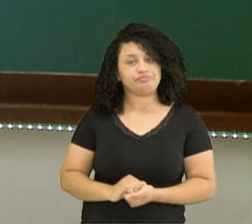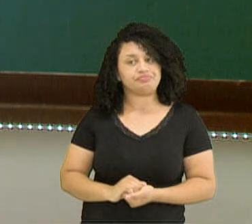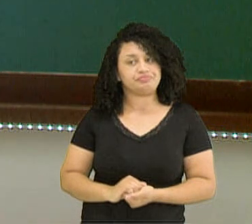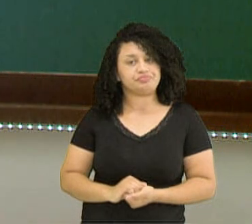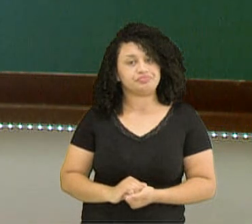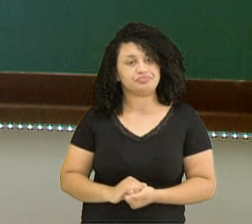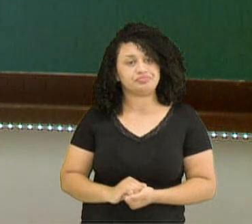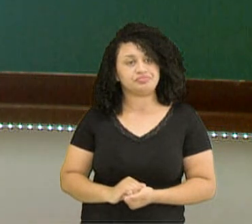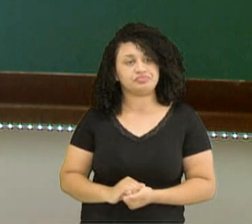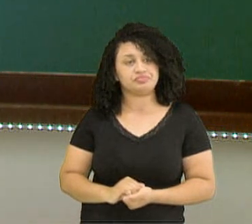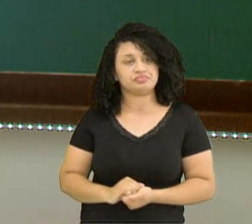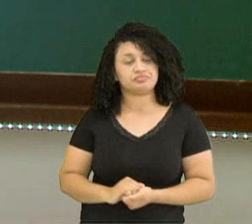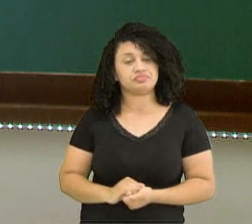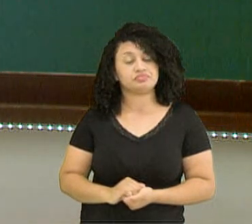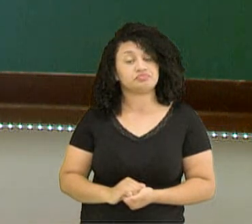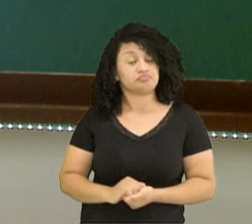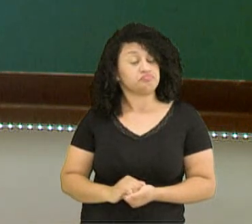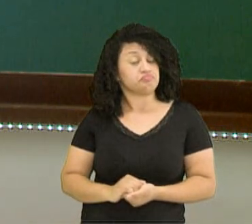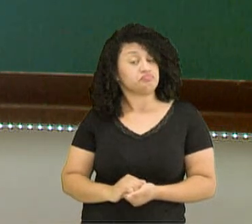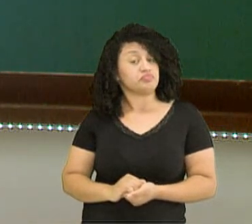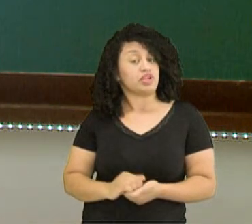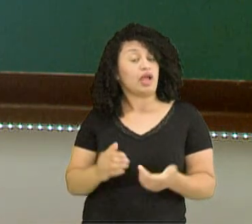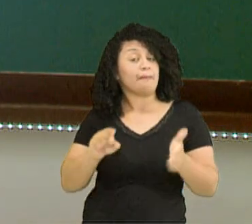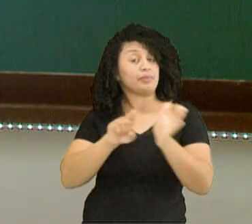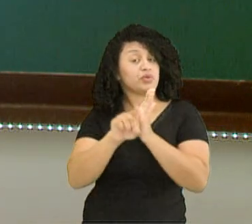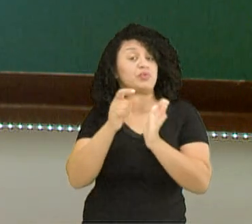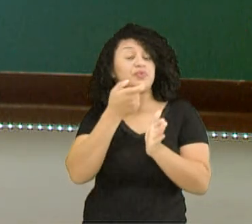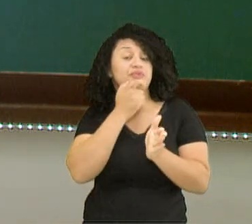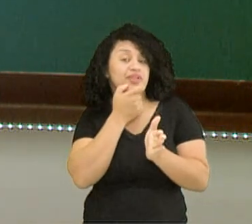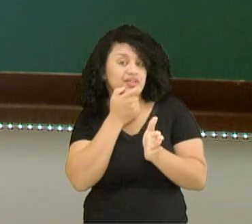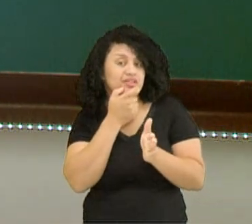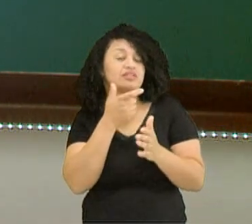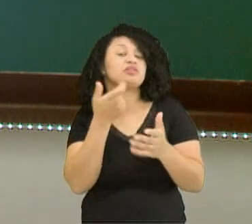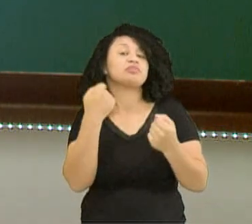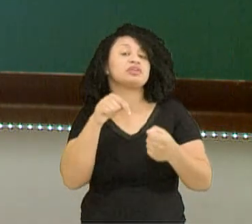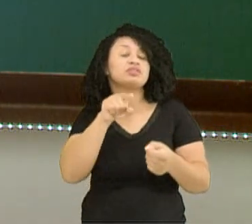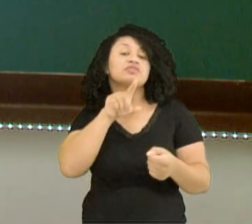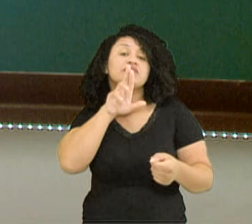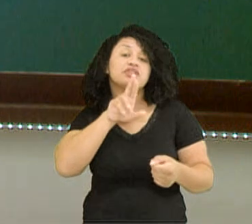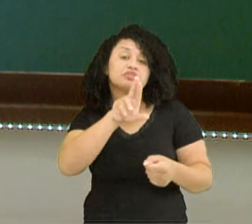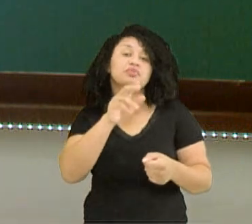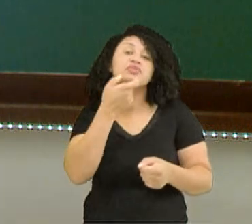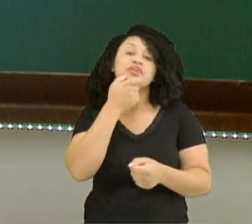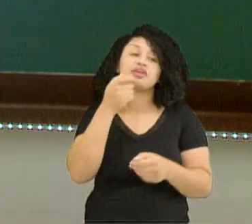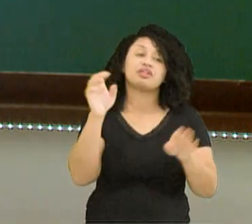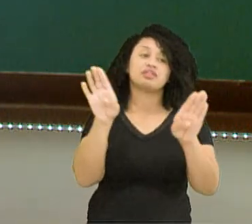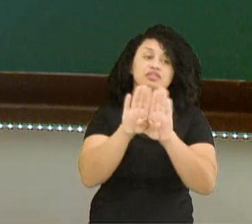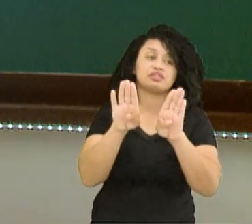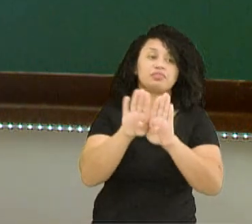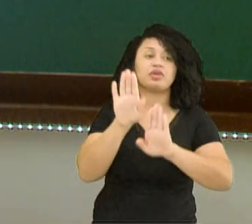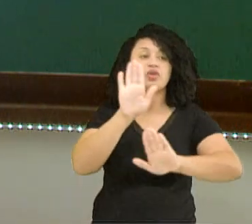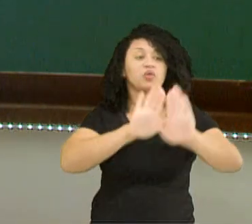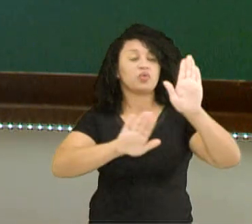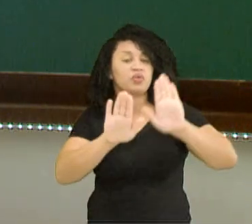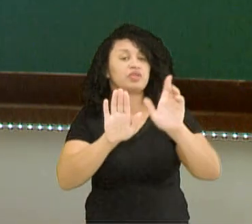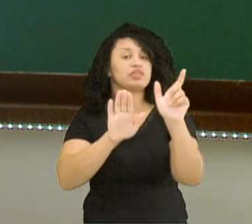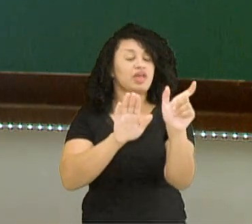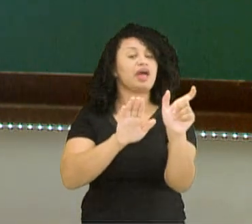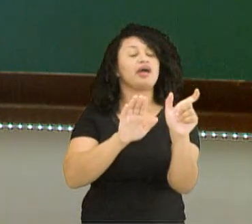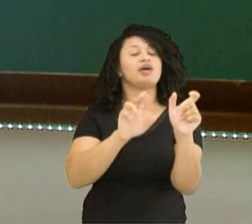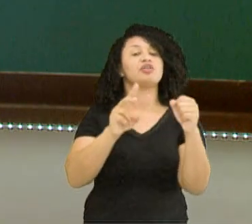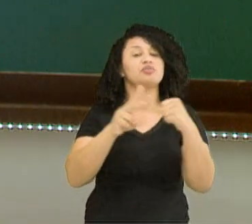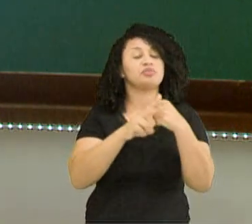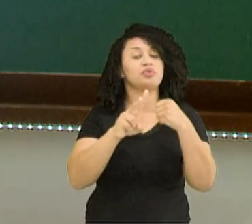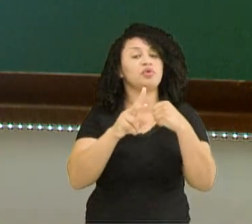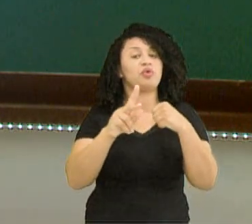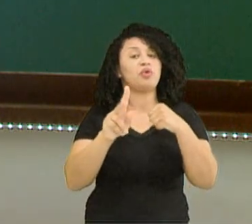Watson famous? A minha pergunta está em inglês, então eu preciso que você responda também em inglês. Cuidado, meu pronome